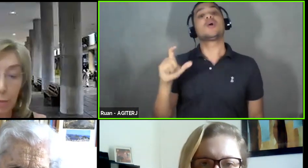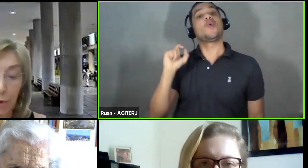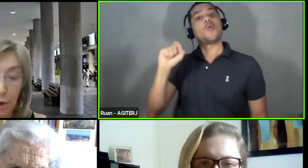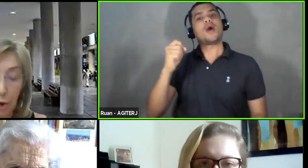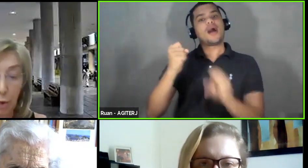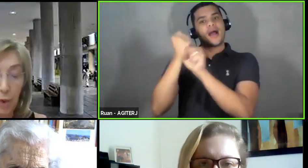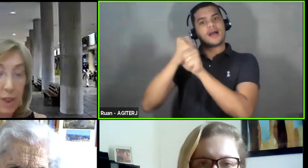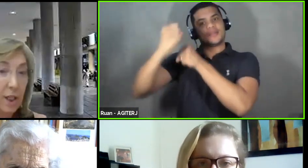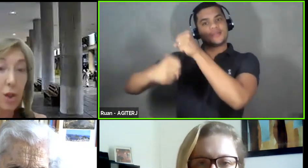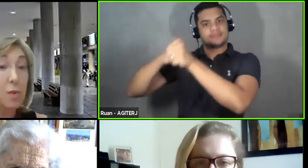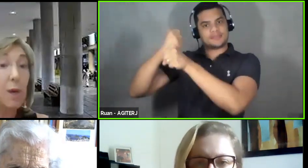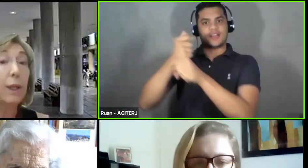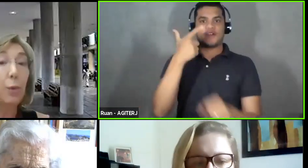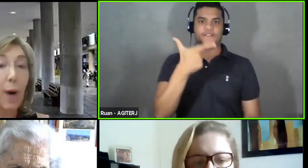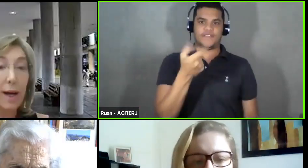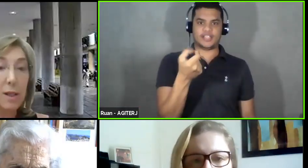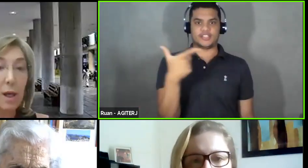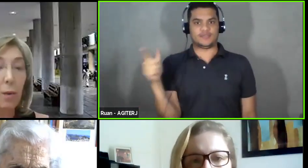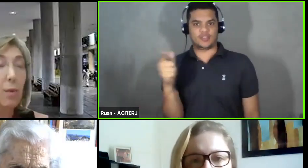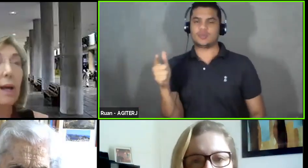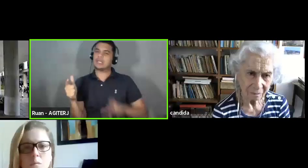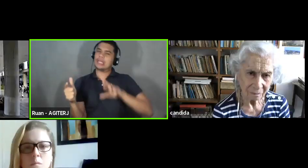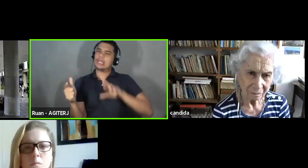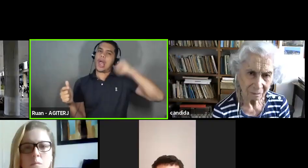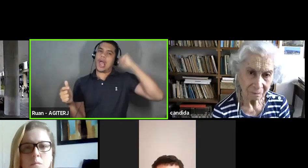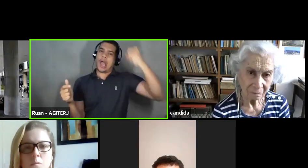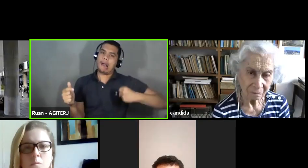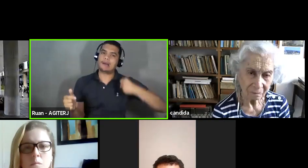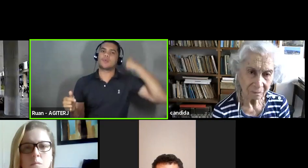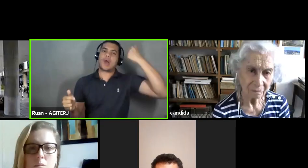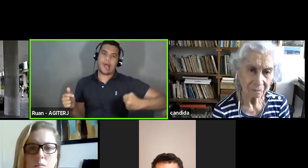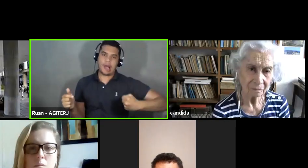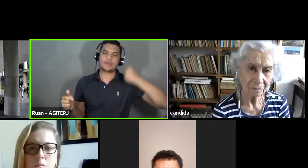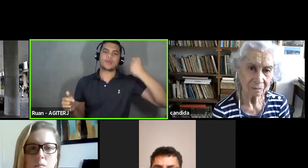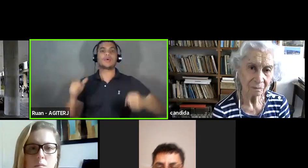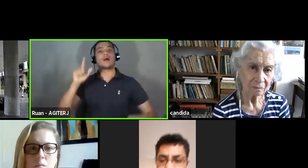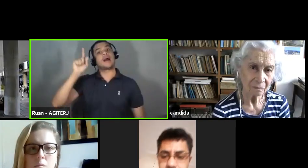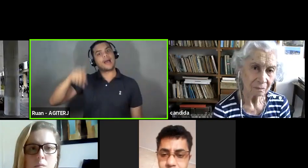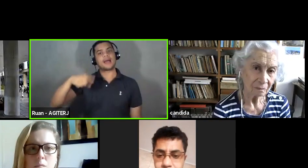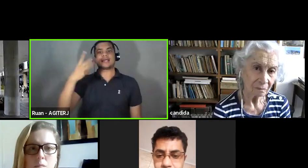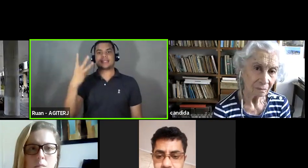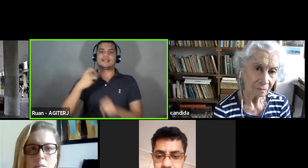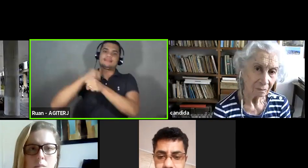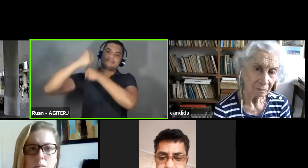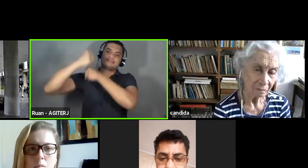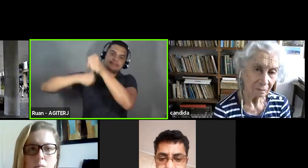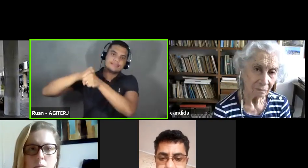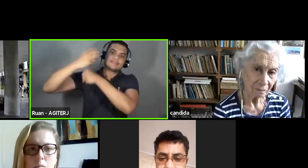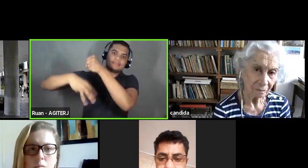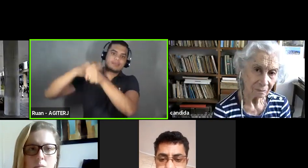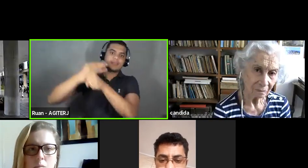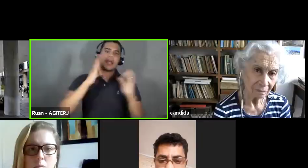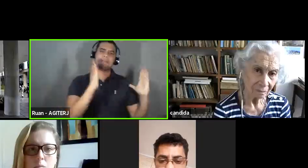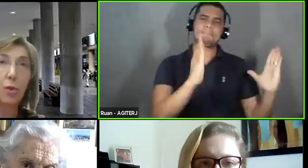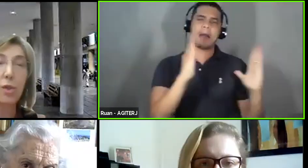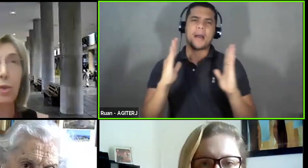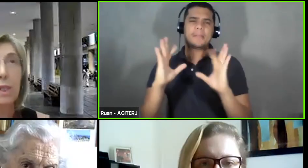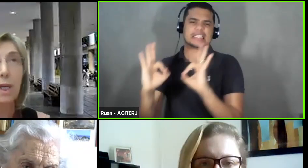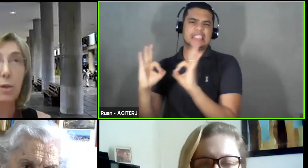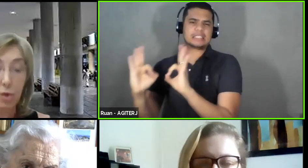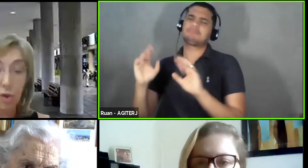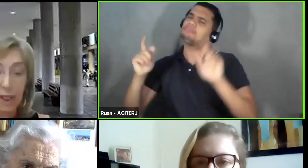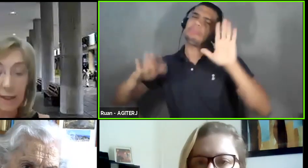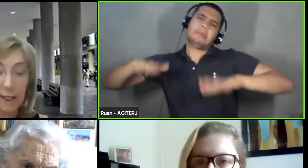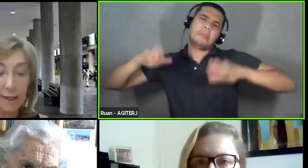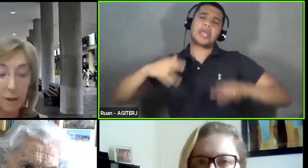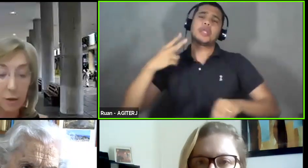para 2022. Eles não são anuais, são trienais, não têm uma periodicidade muito certa, podem acontecer de